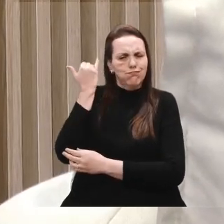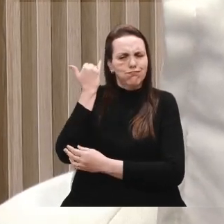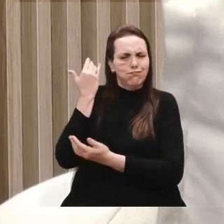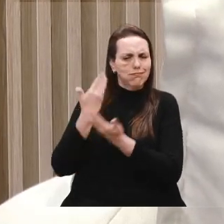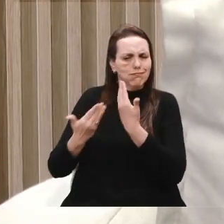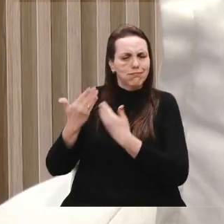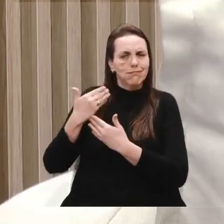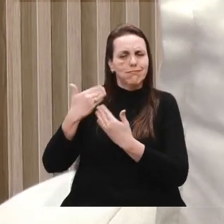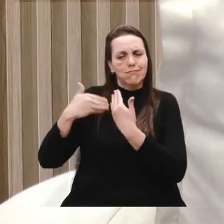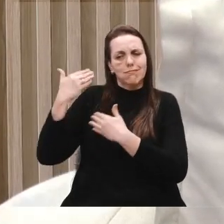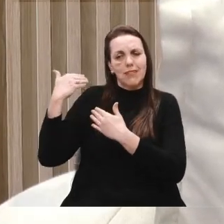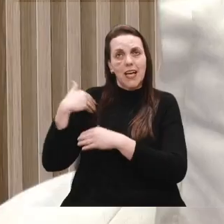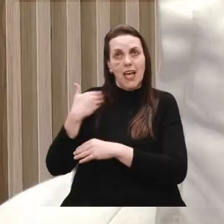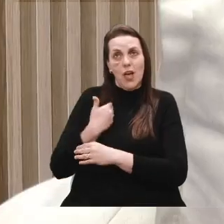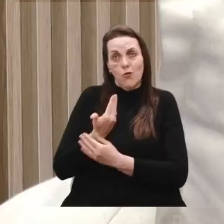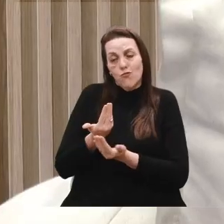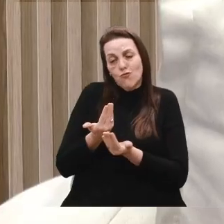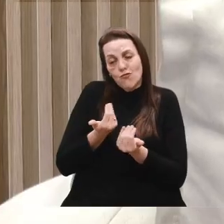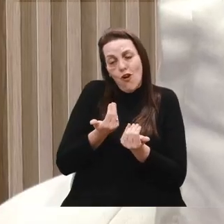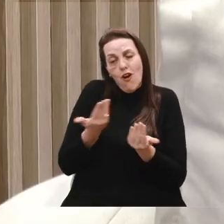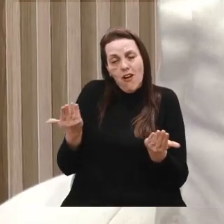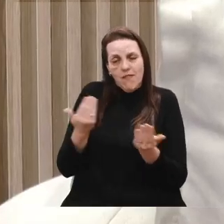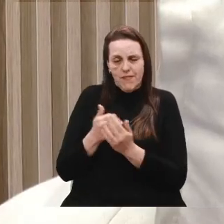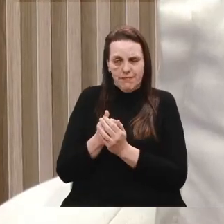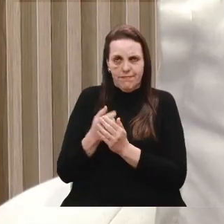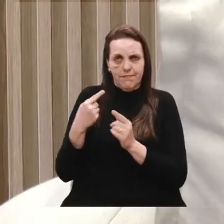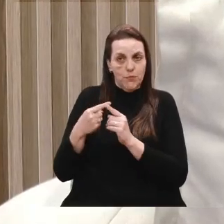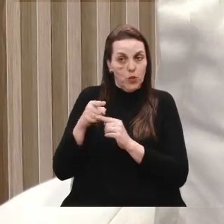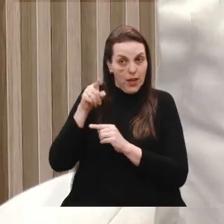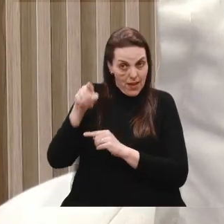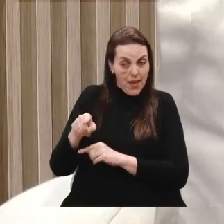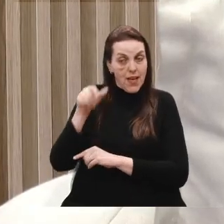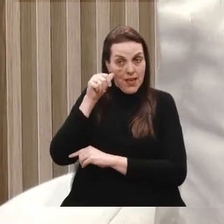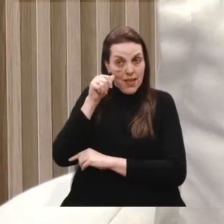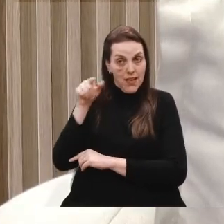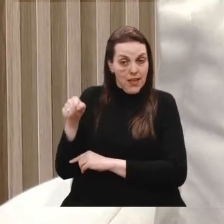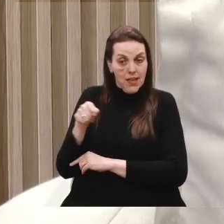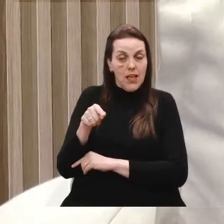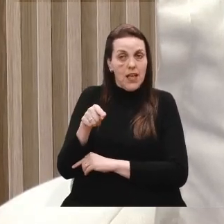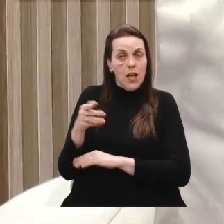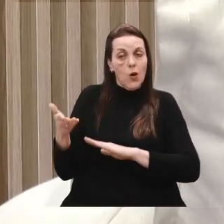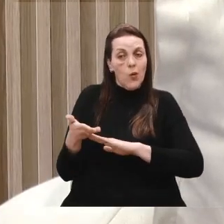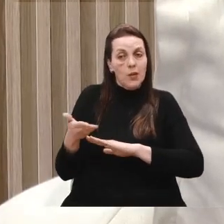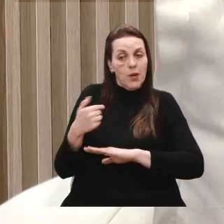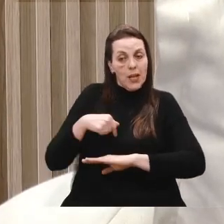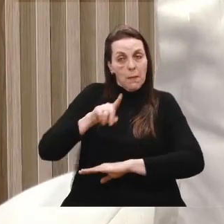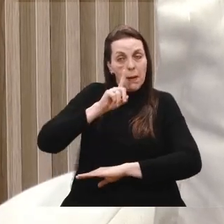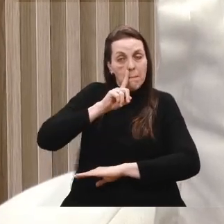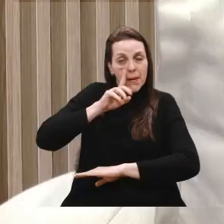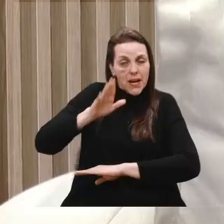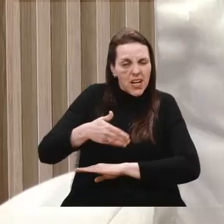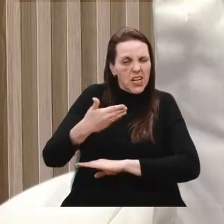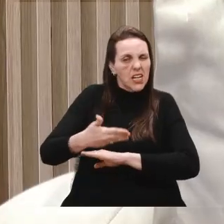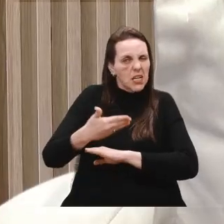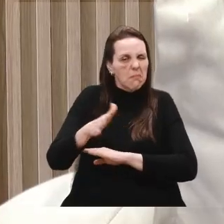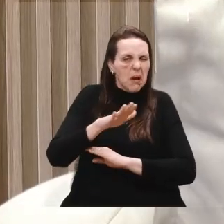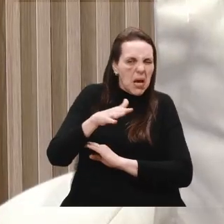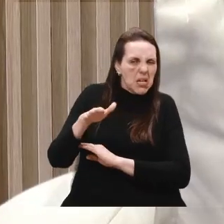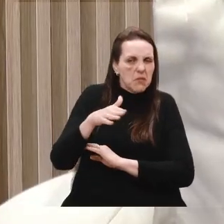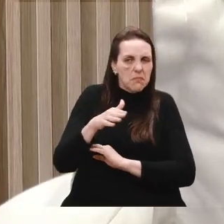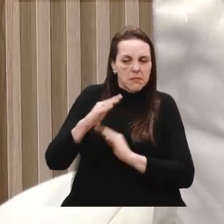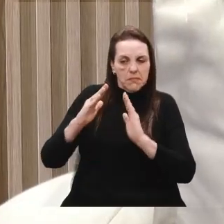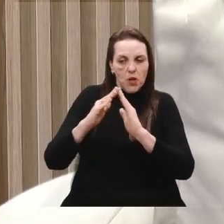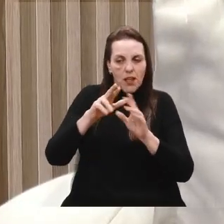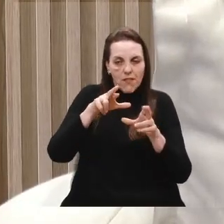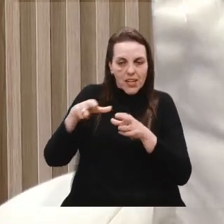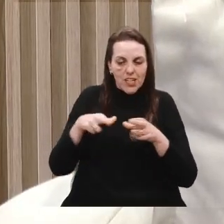falar da Raquel quando eu era ainda jovem, porque ela foi meio contemporânea da minha mãe, mais ou menos elas